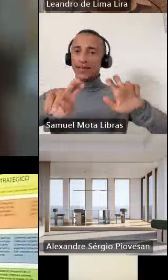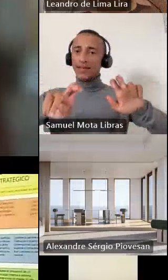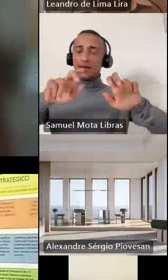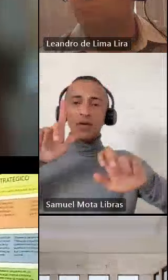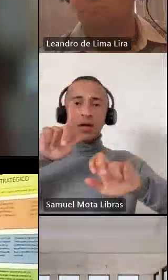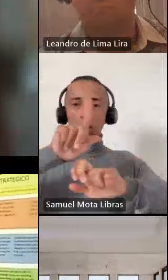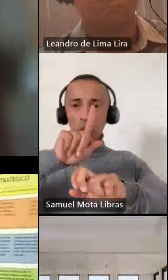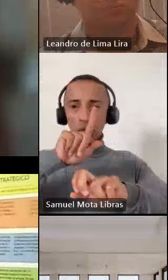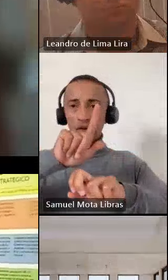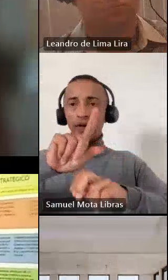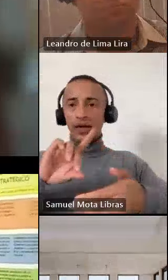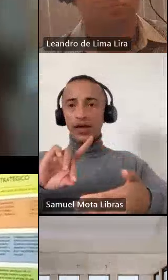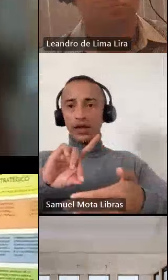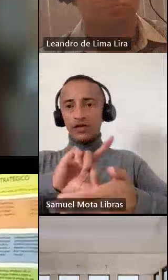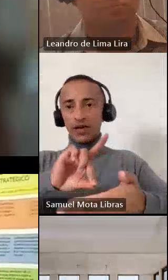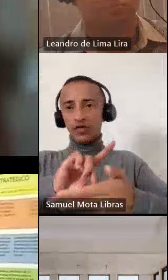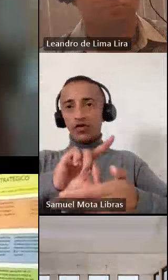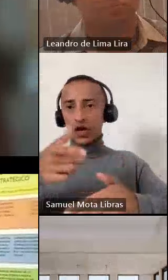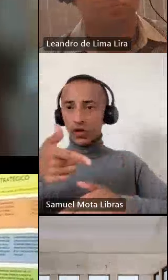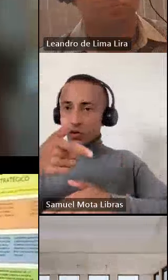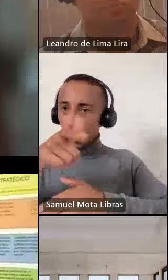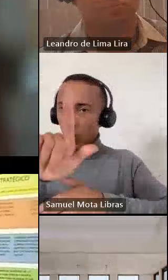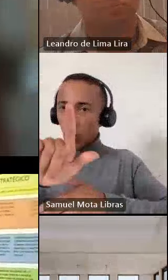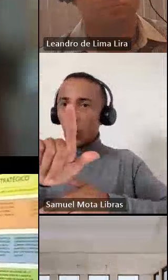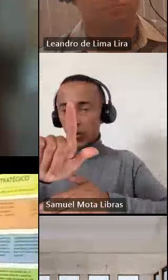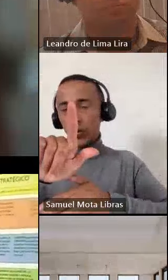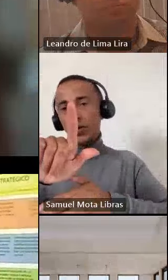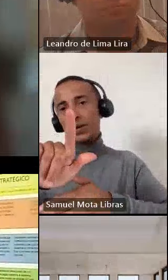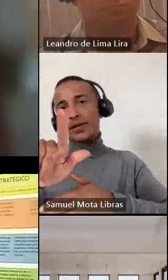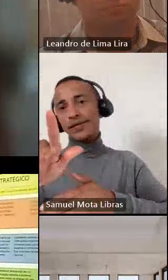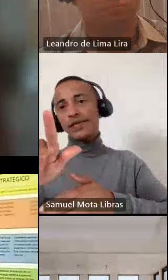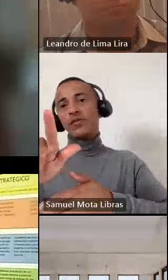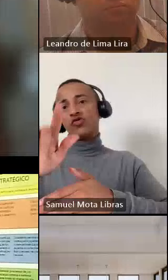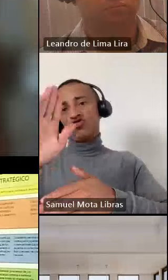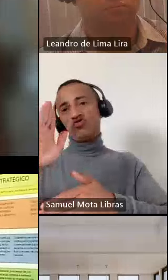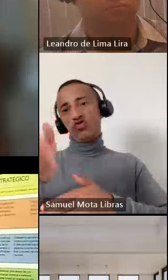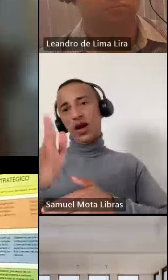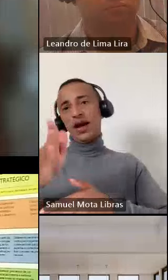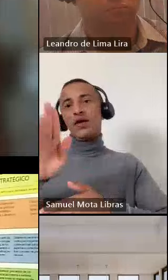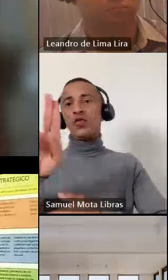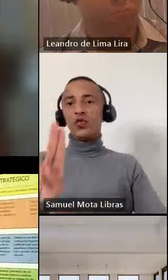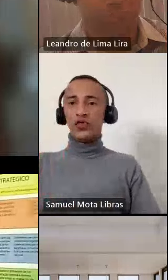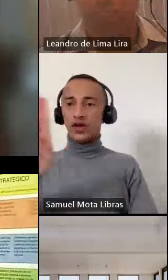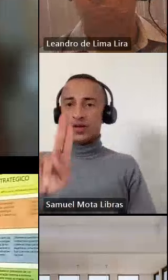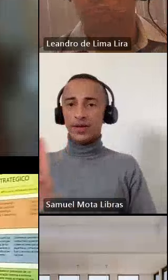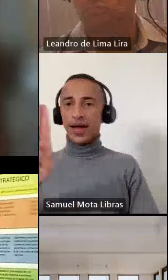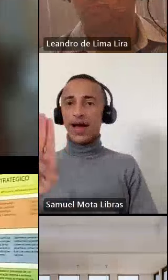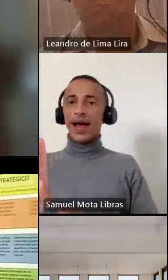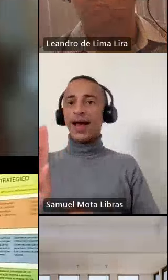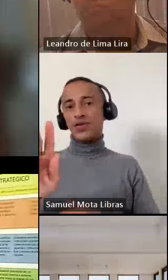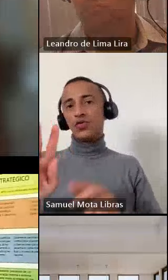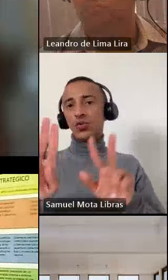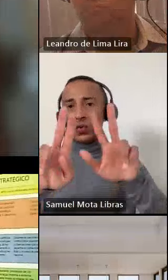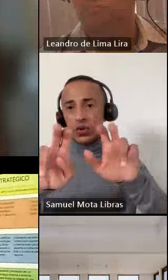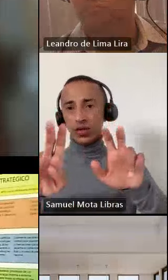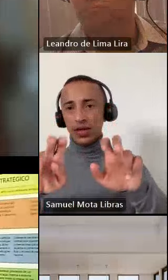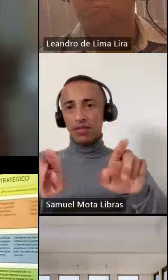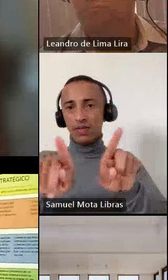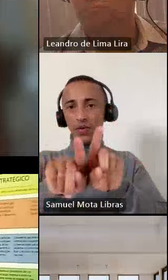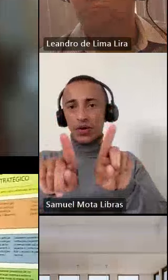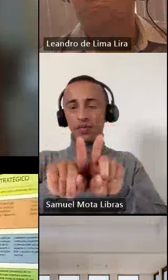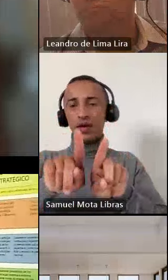uma de uma outra ferramenta que tem sido muito utilizada né a gente tem aí eh no caso paraa inovação tem e da